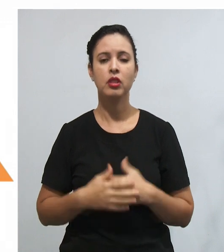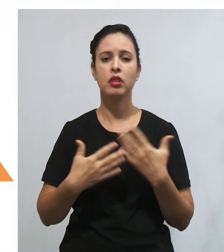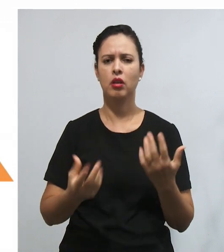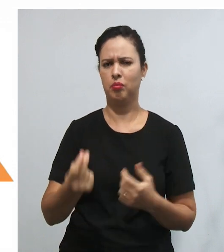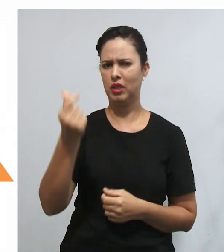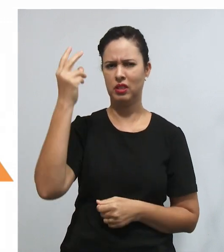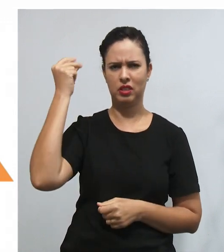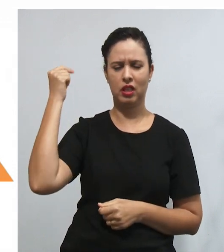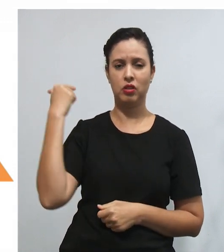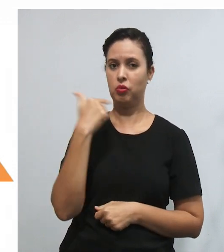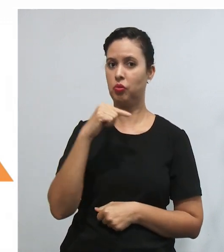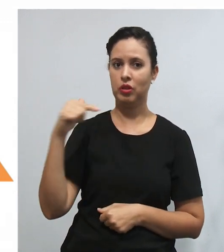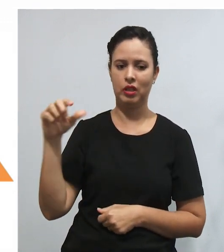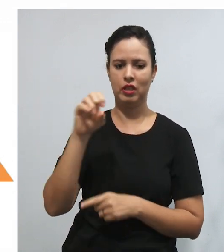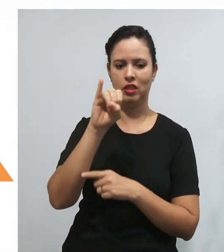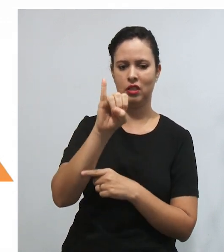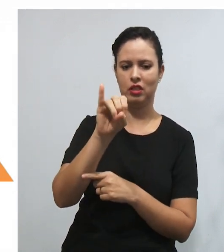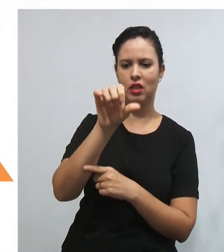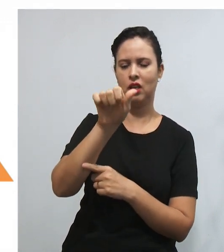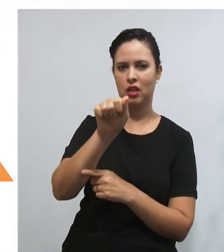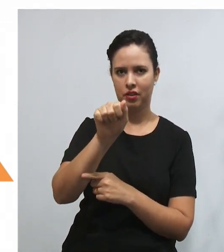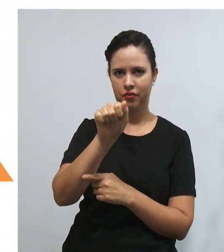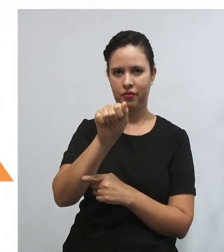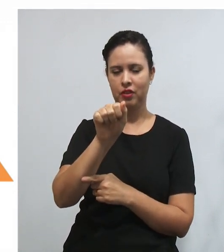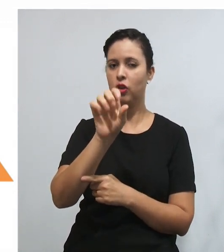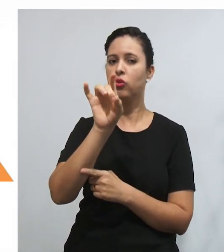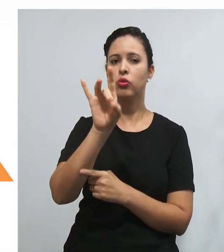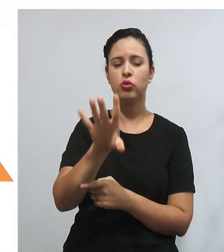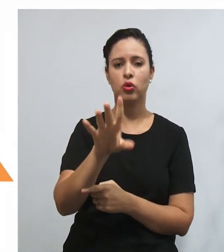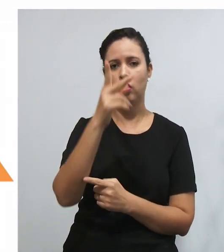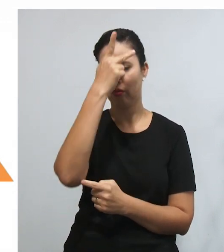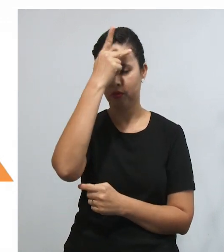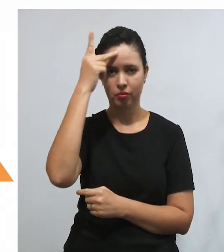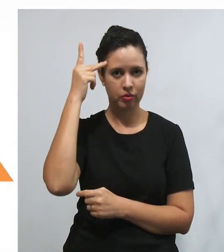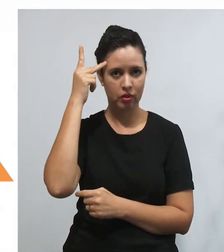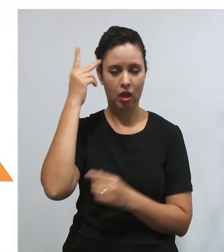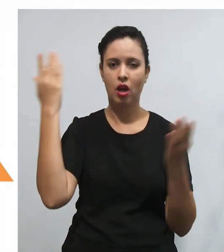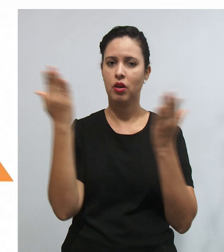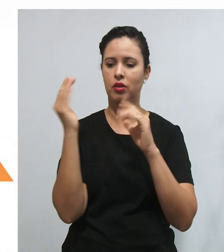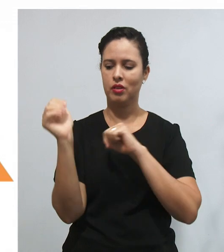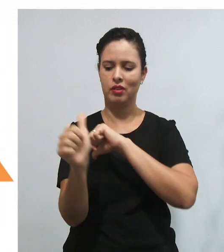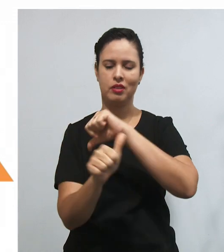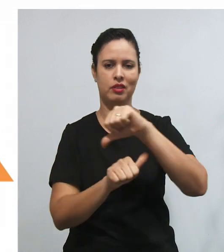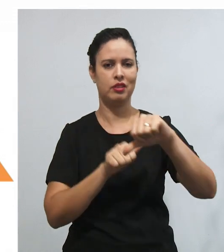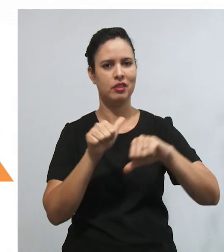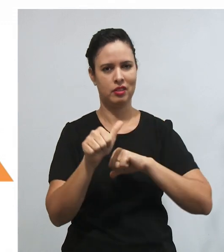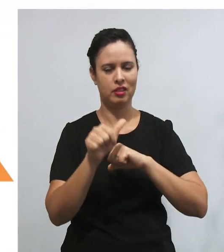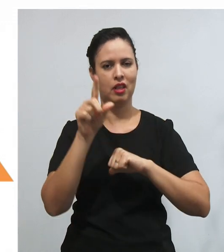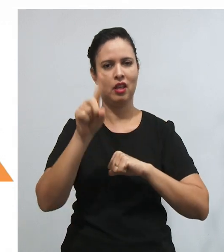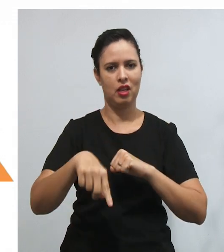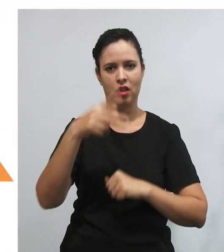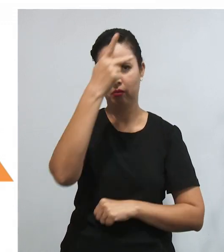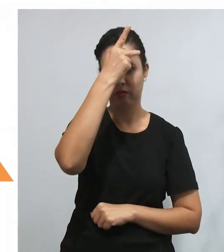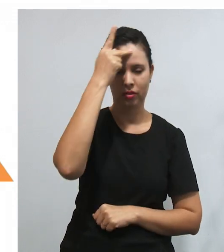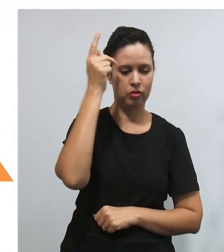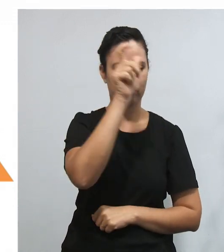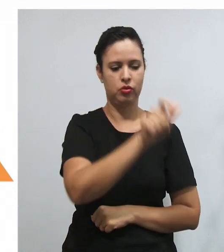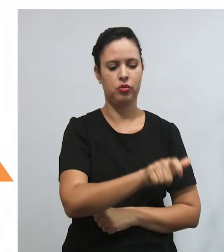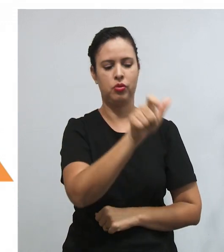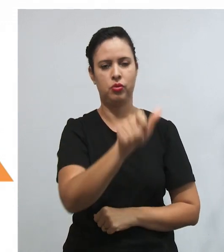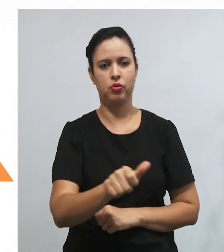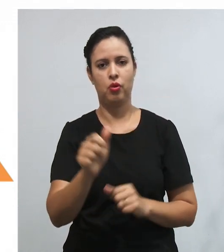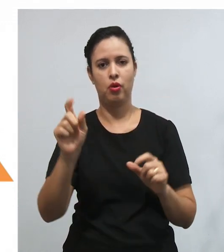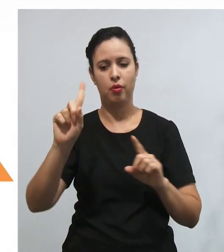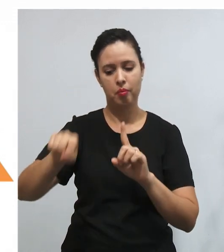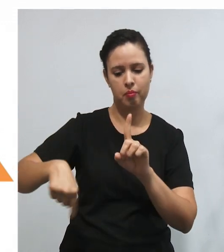pirâmide, eu sempre falava que era o ser humano que estava aqui, era somente ele. Mas agora a inteligência artificial também chegou. Por